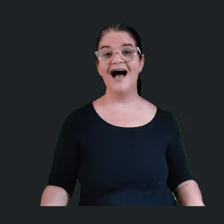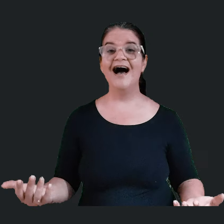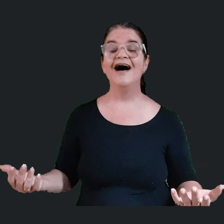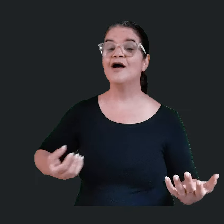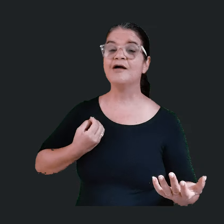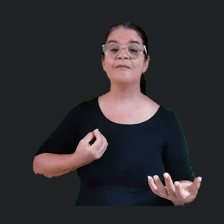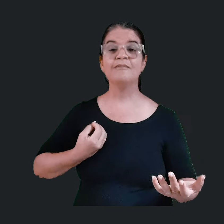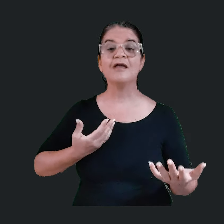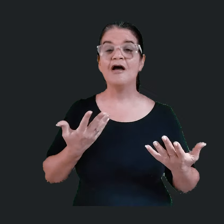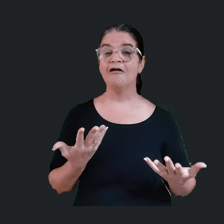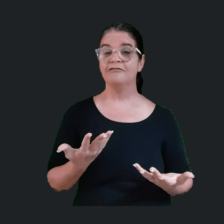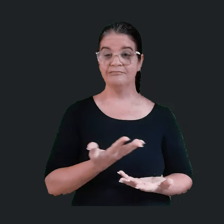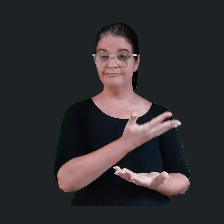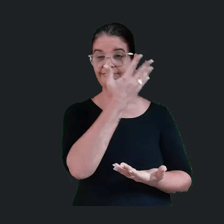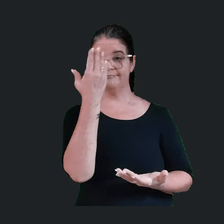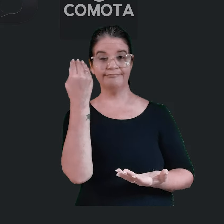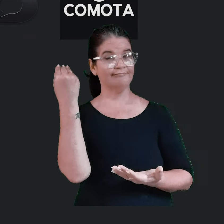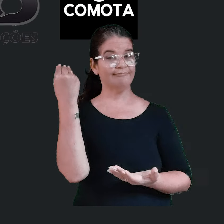minha vida esqueci.